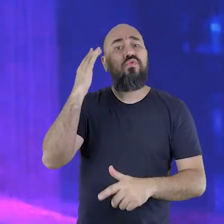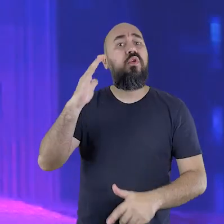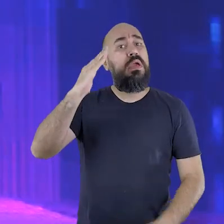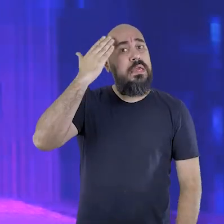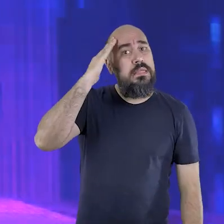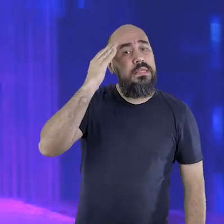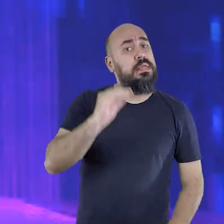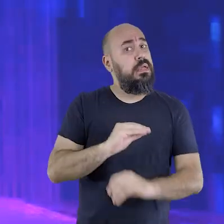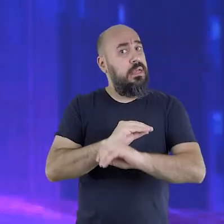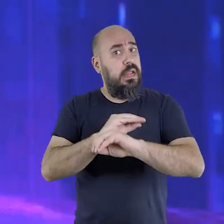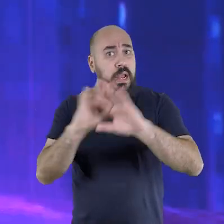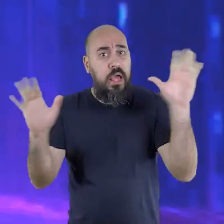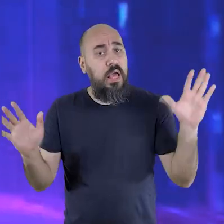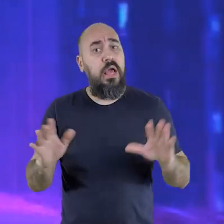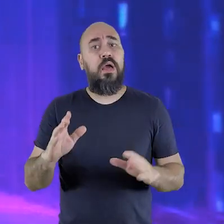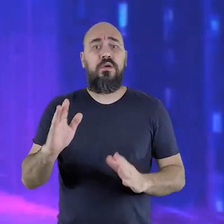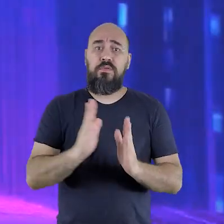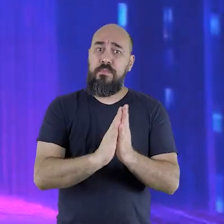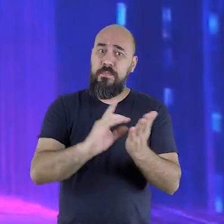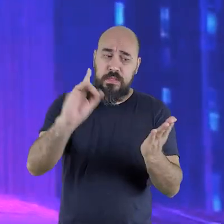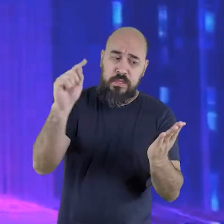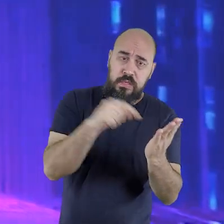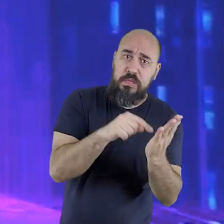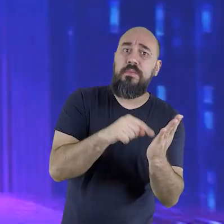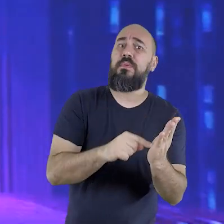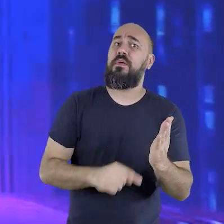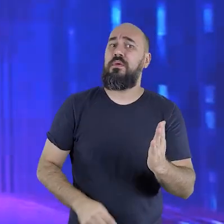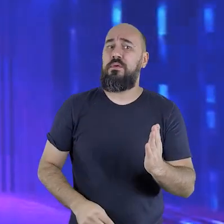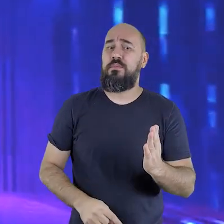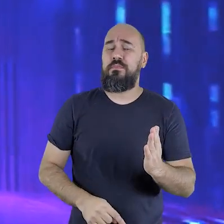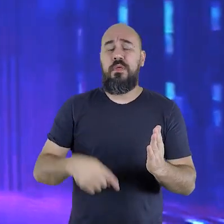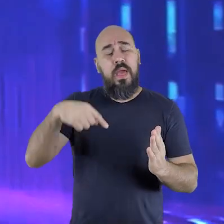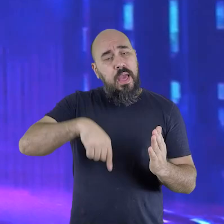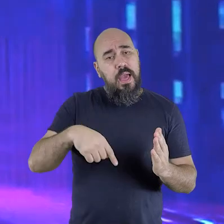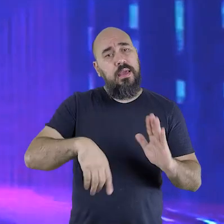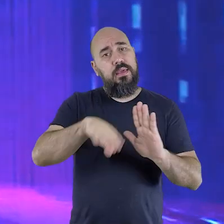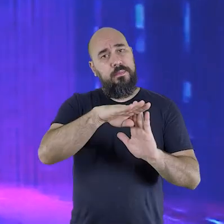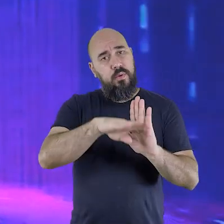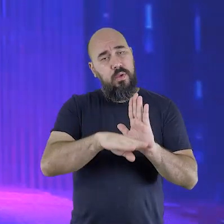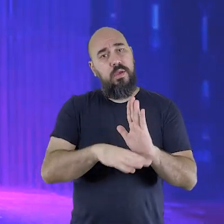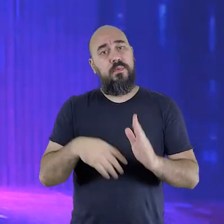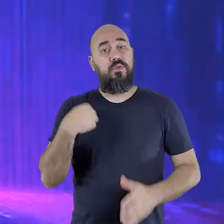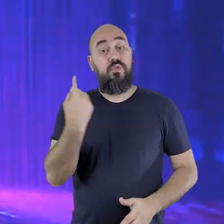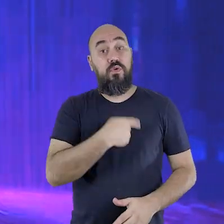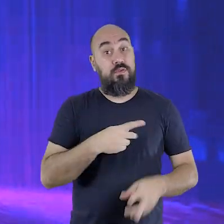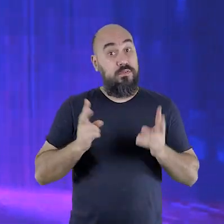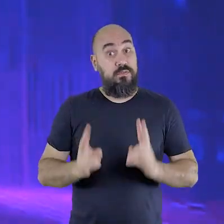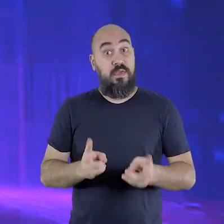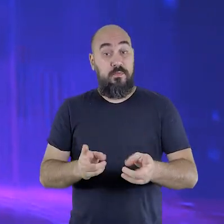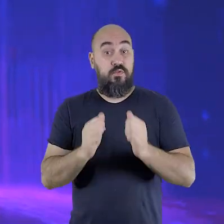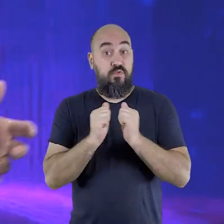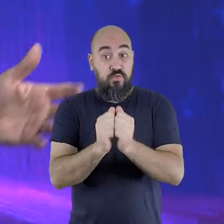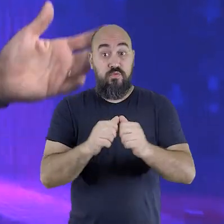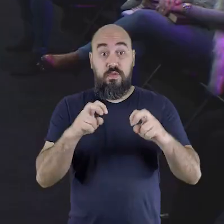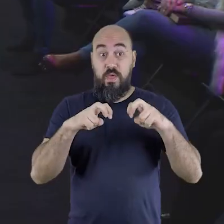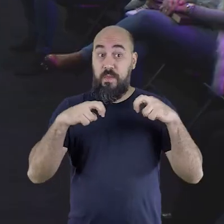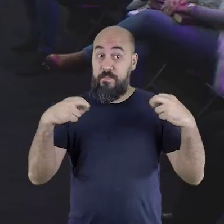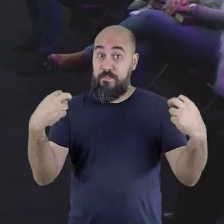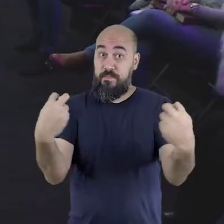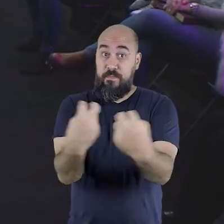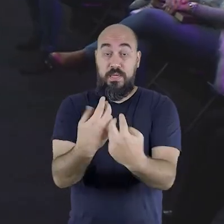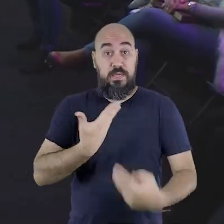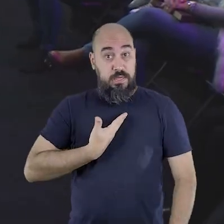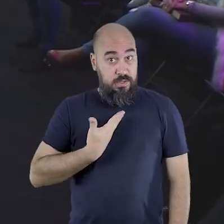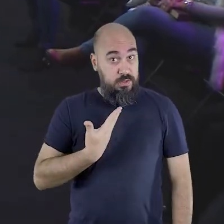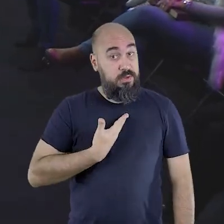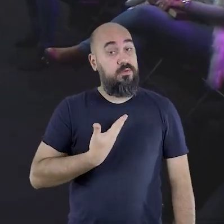também entendam as revelações que Deus deixou em sua palavra. Aqui no Arena do Futuro, eu estou sempre acompanhado dos meus amigos,